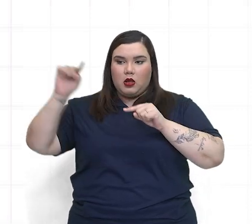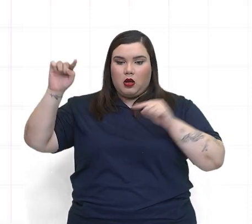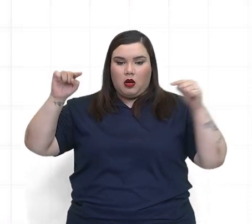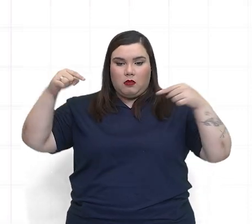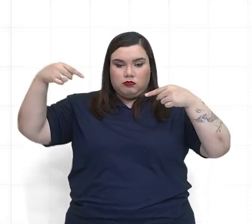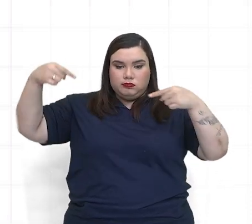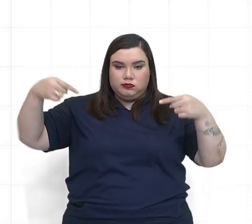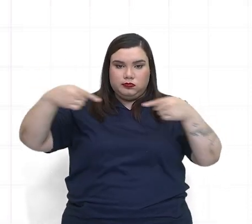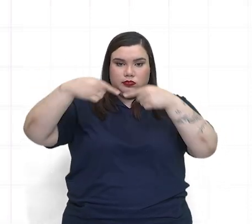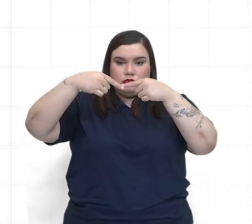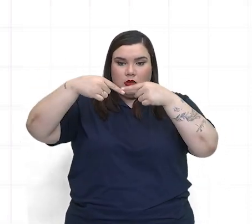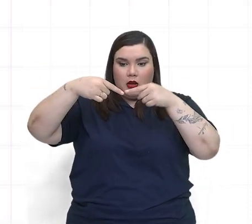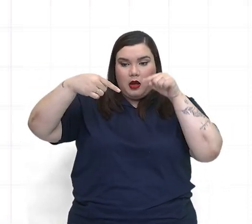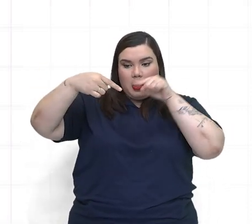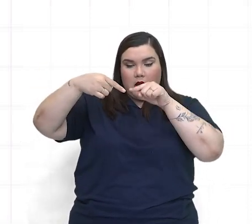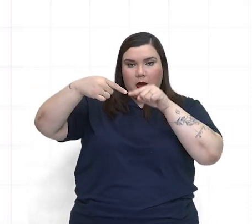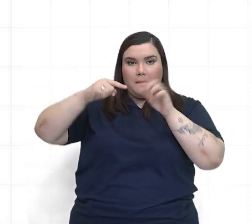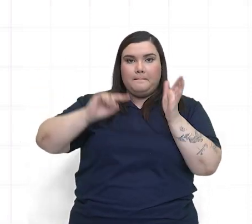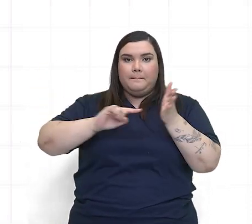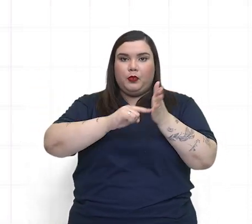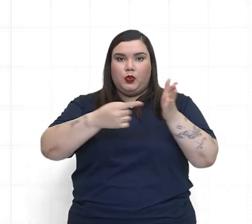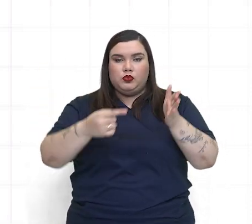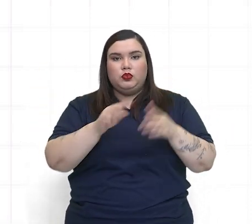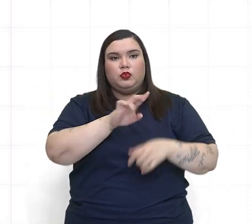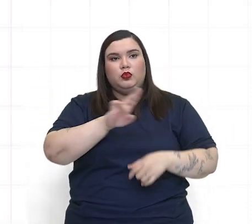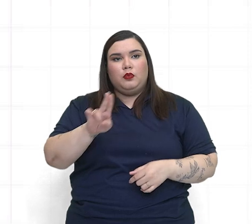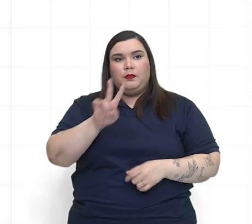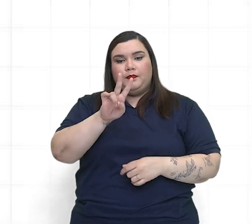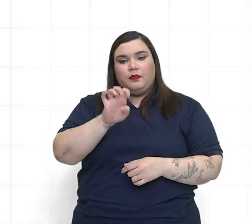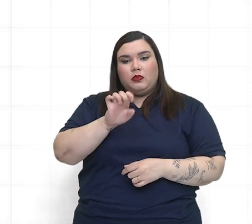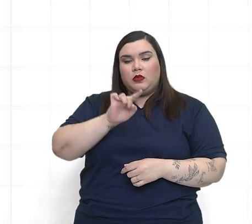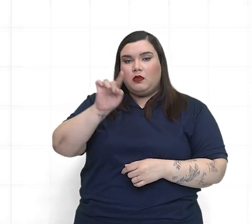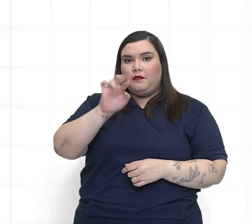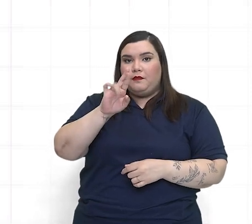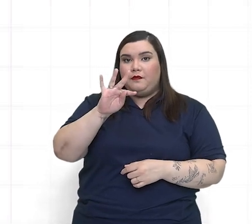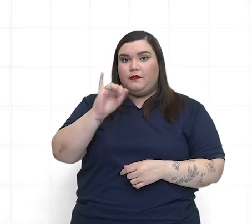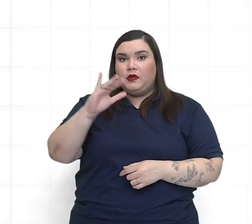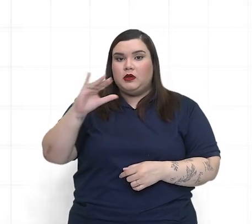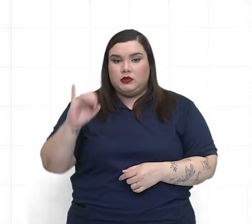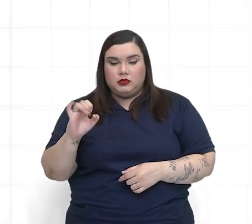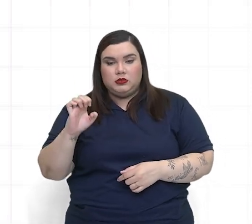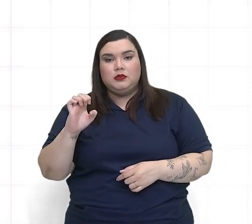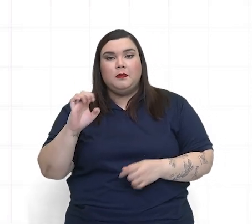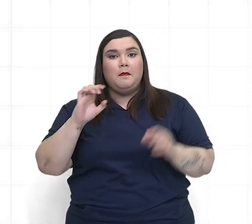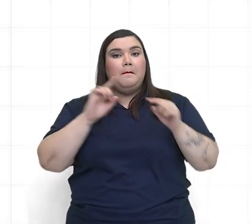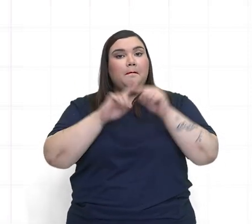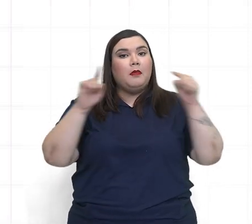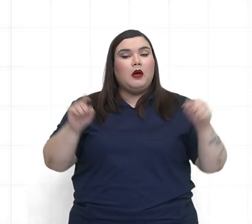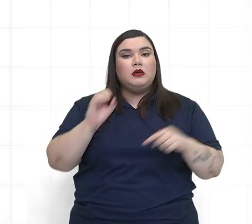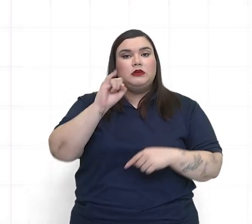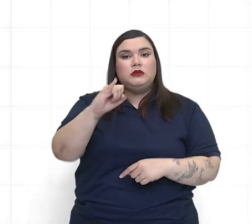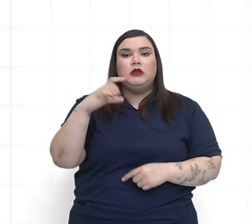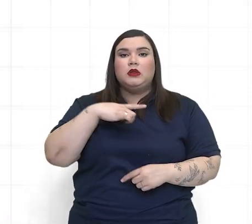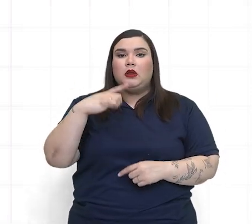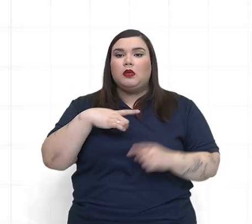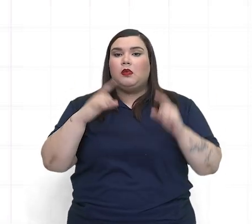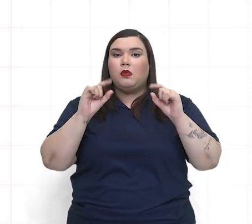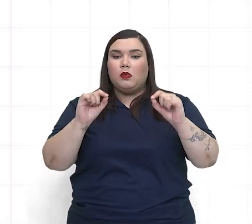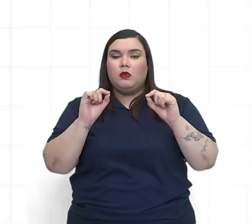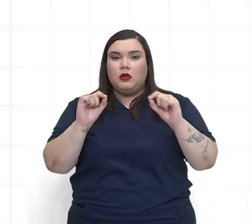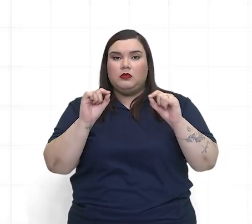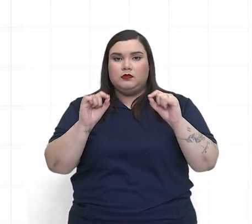Beleza? E quando nós temos aqui, no caso, o segmento formado pela união,